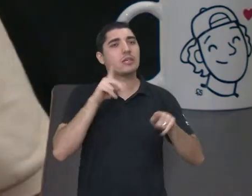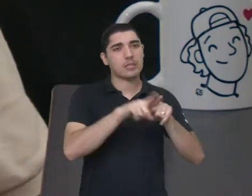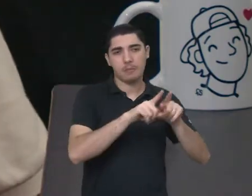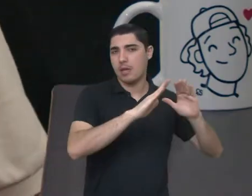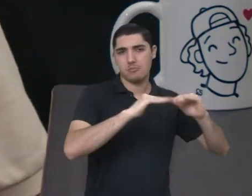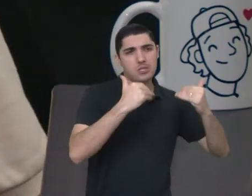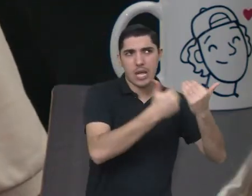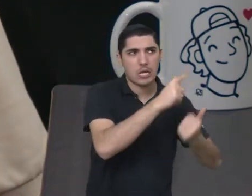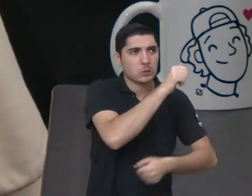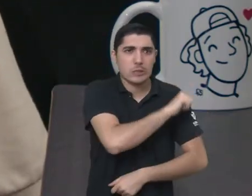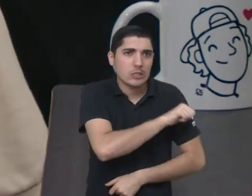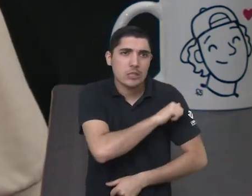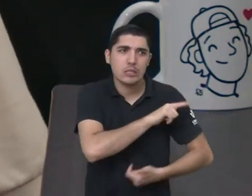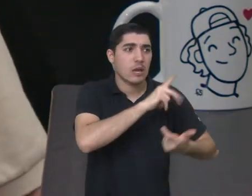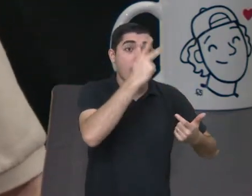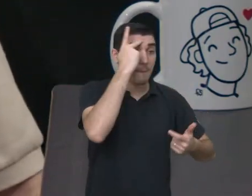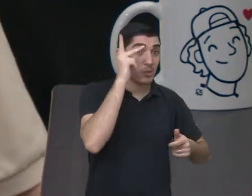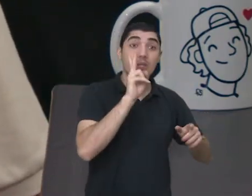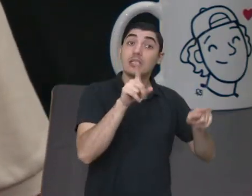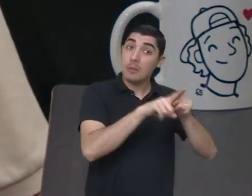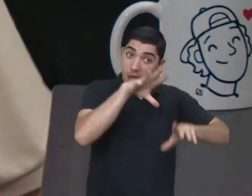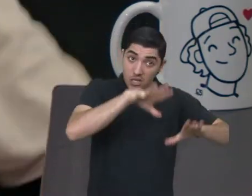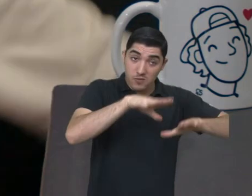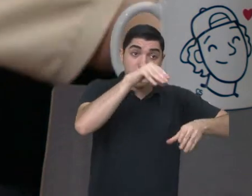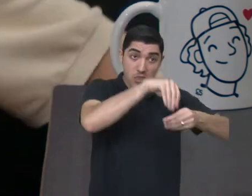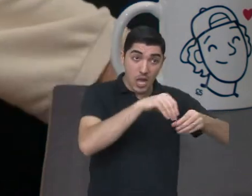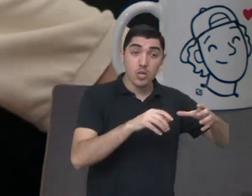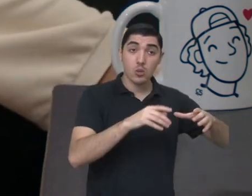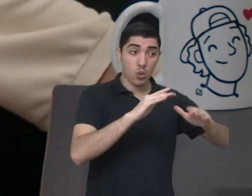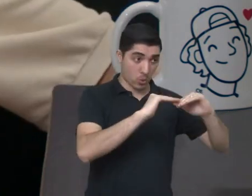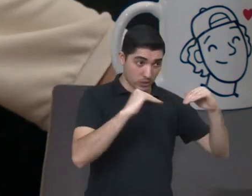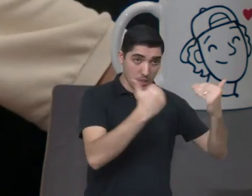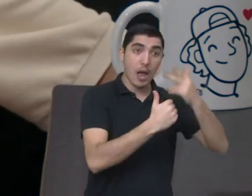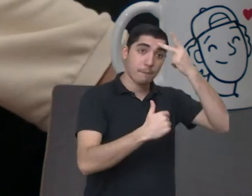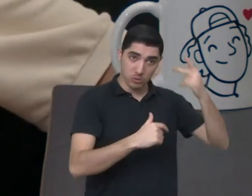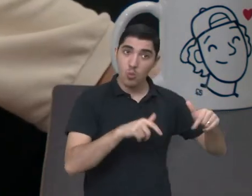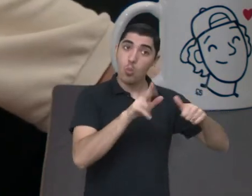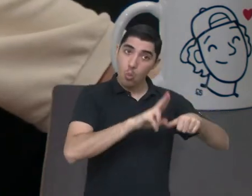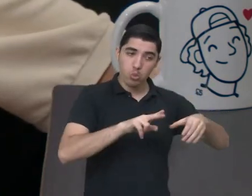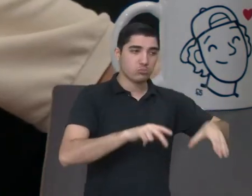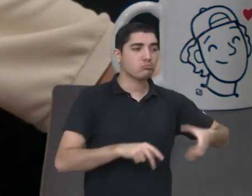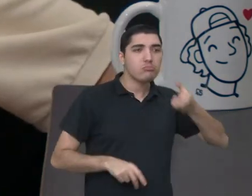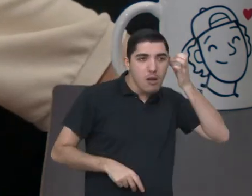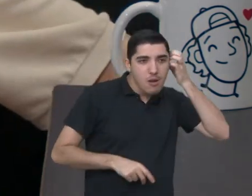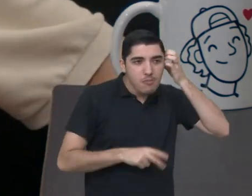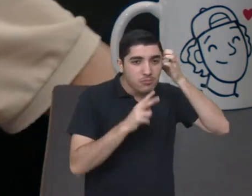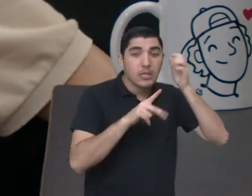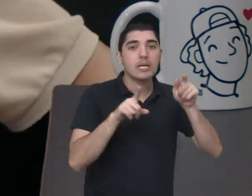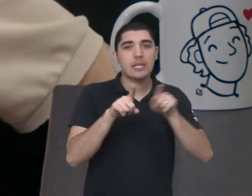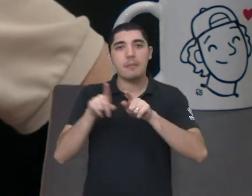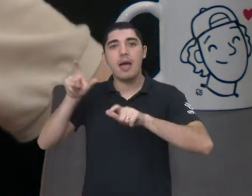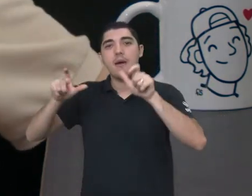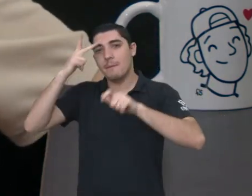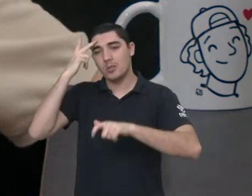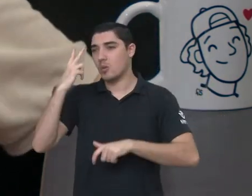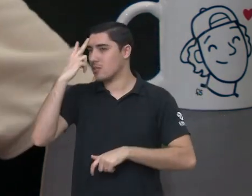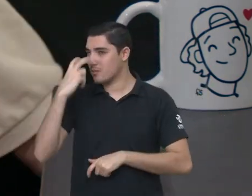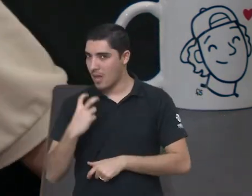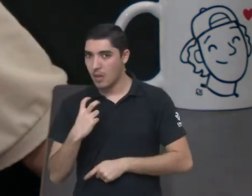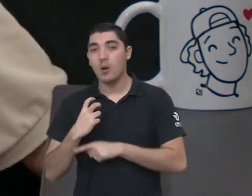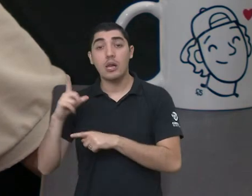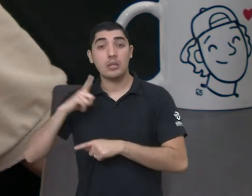área comercial. Sempre conciliando com a rádio? Sempre, não. Quando eu fui para São Paulo, acabou a rádio. Acabou. Em 84, porque não dava para ficar batendo, né? Você vir para cá e tal, aí